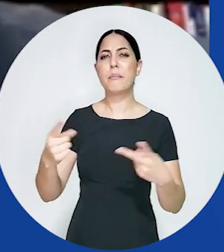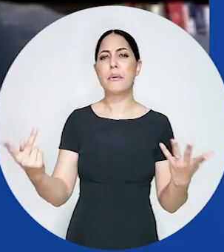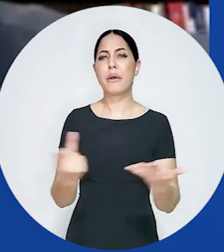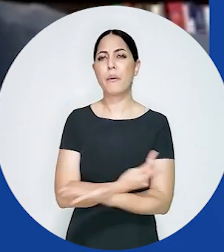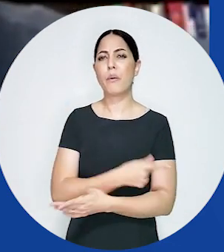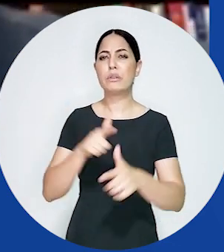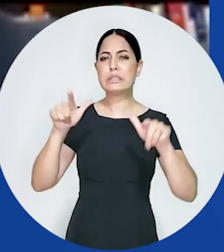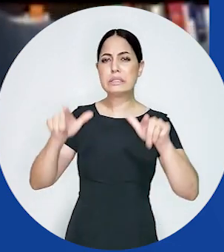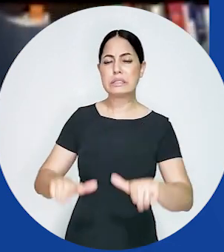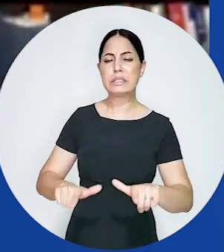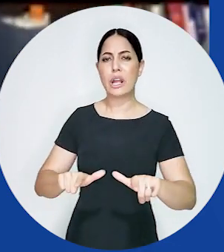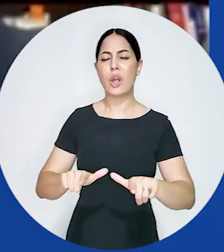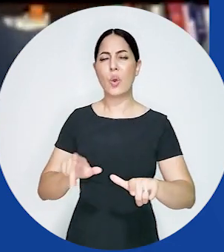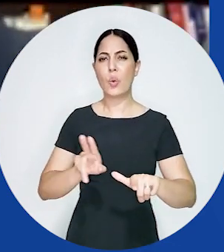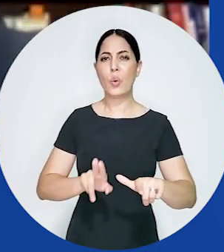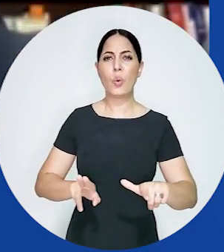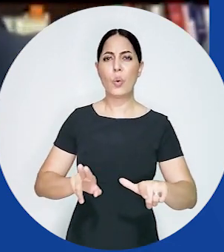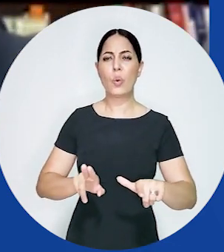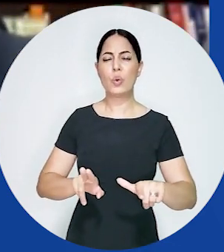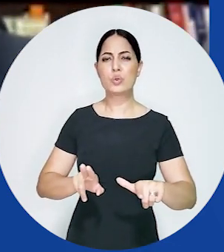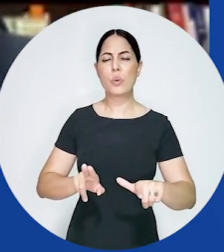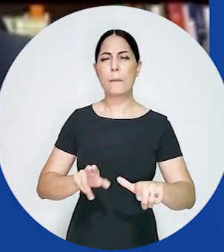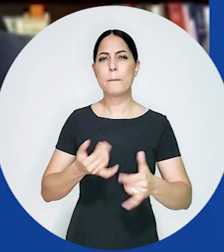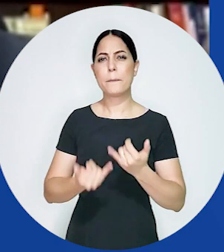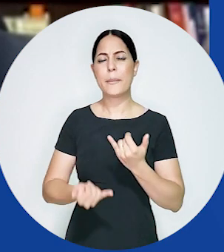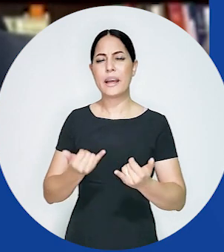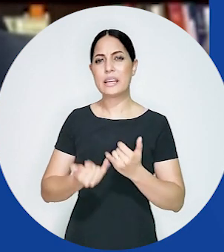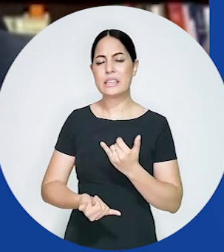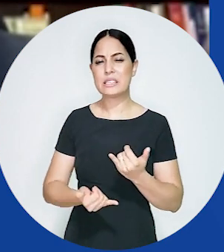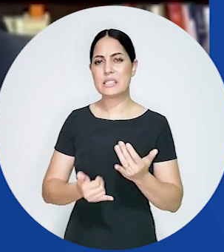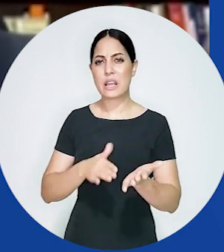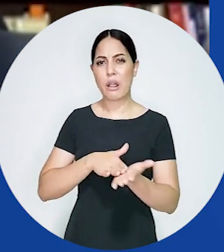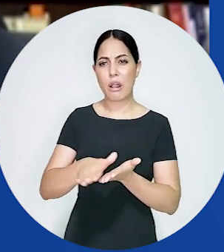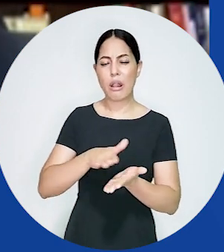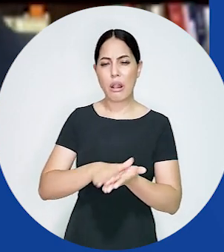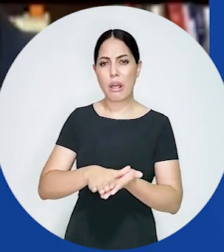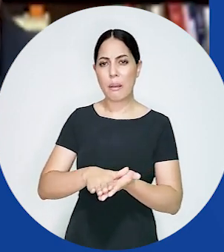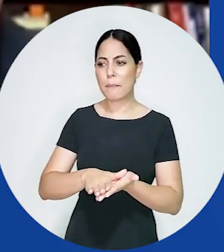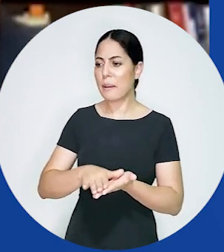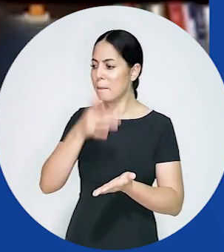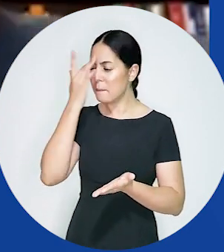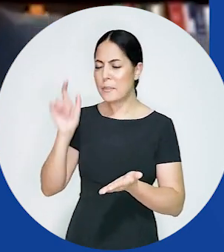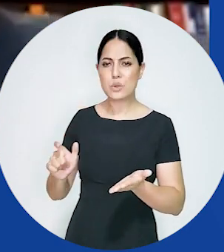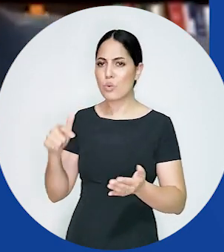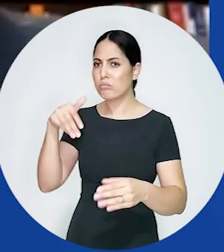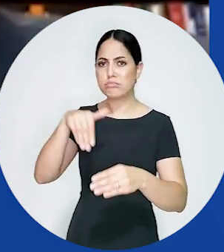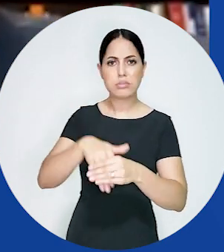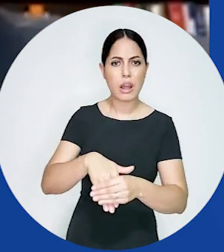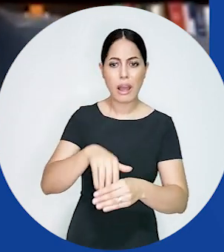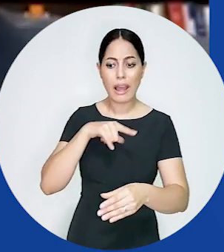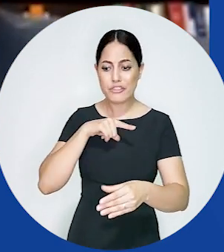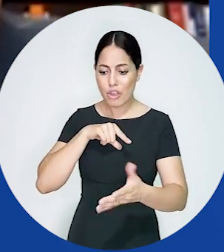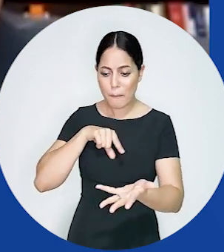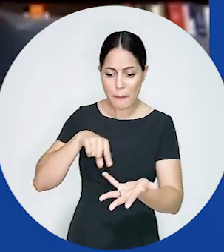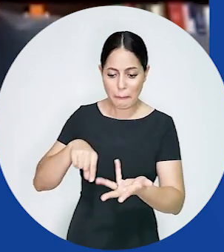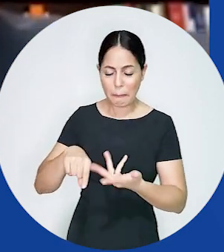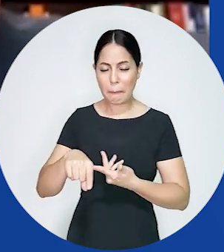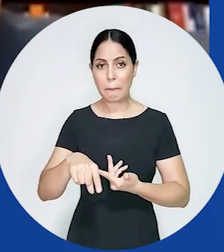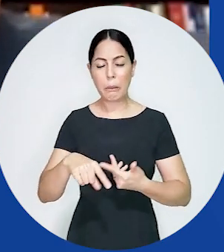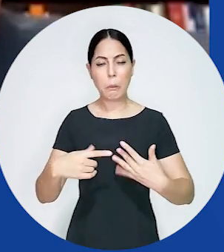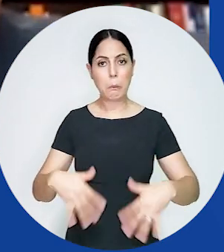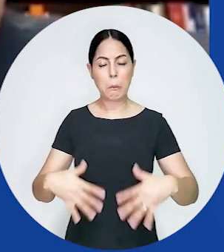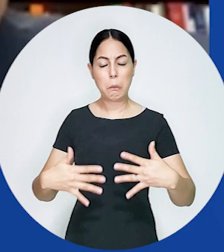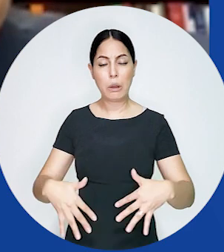o mapismo, depois as urnas que apareciam engravidadas por cédulas que não haviam sido depositadas